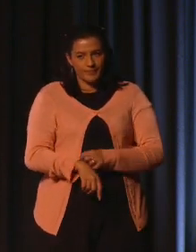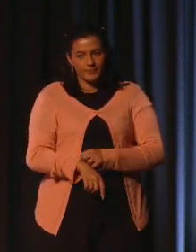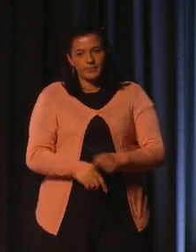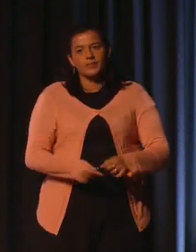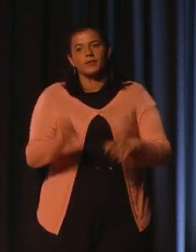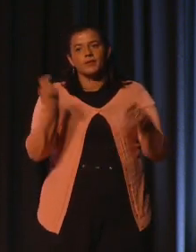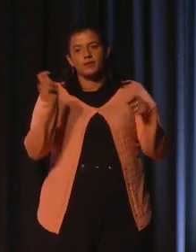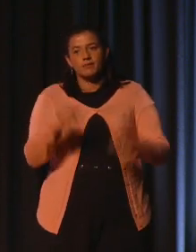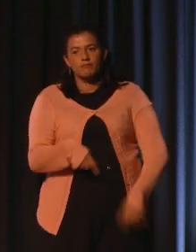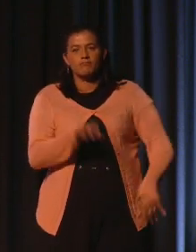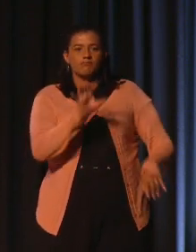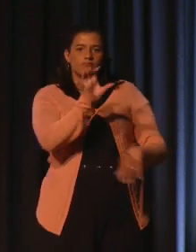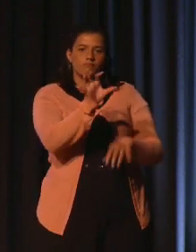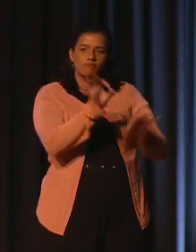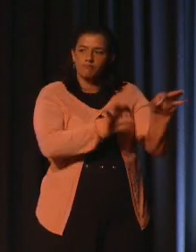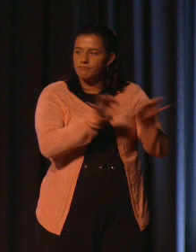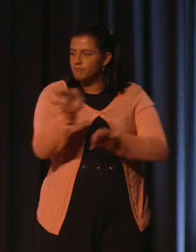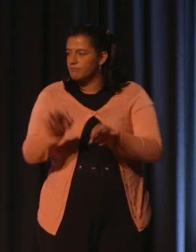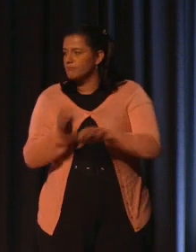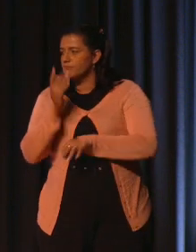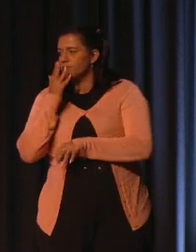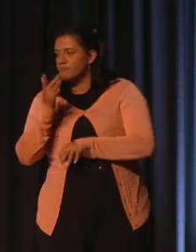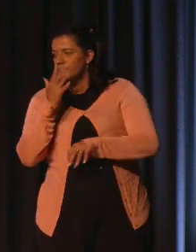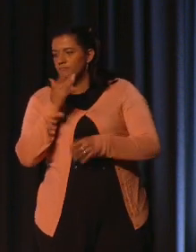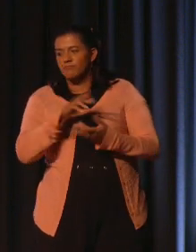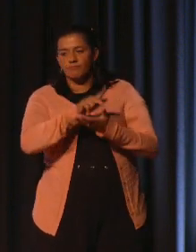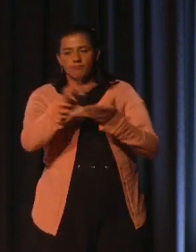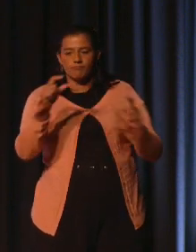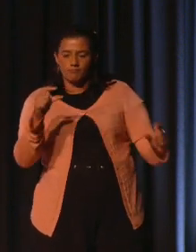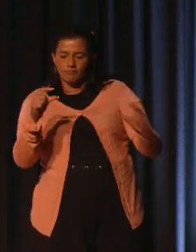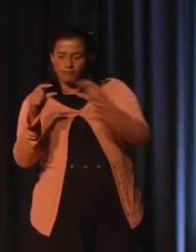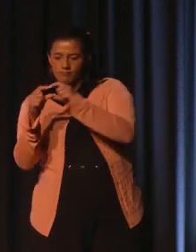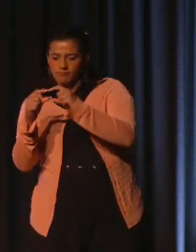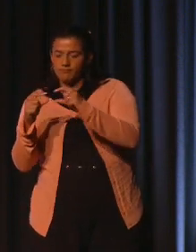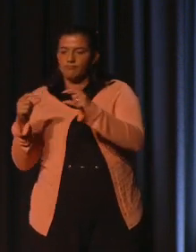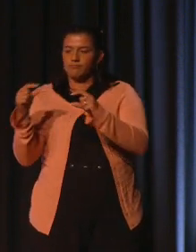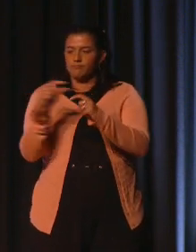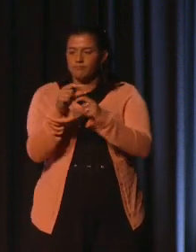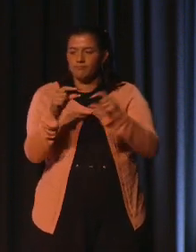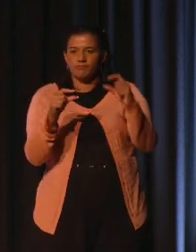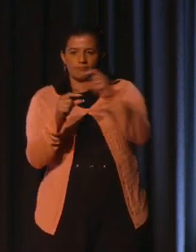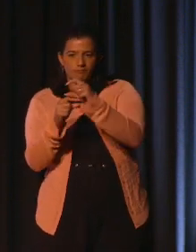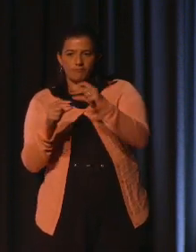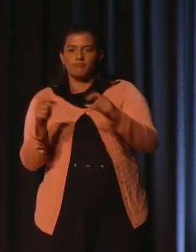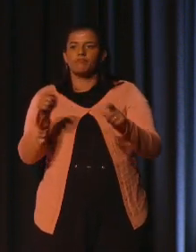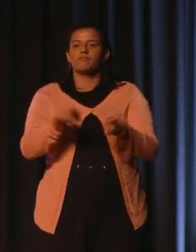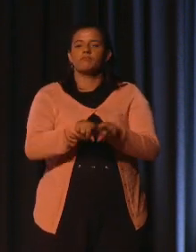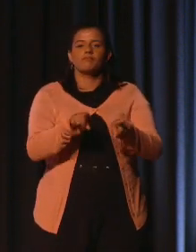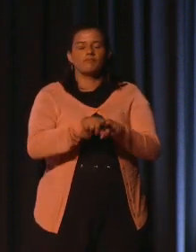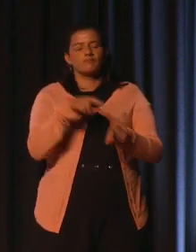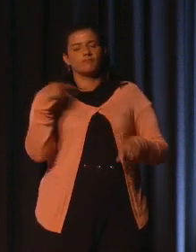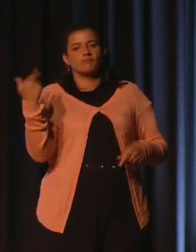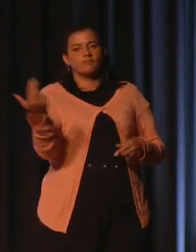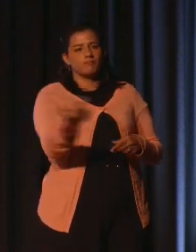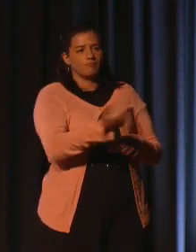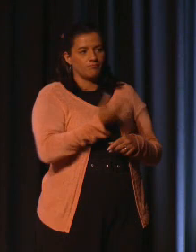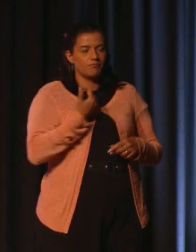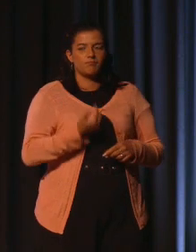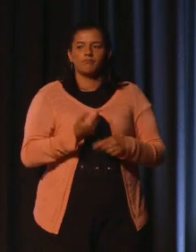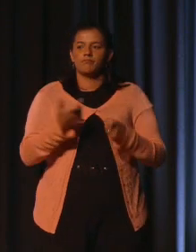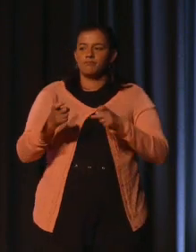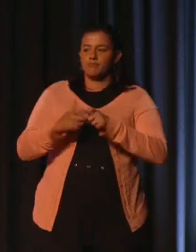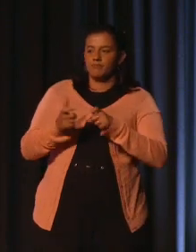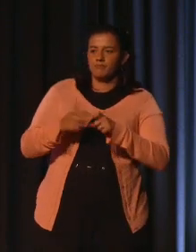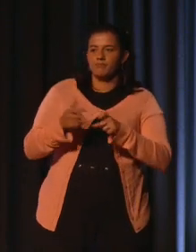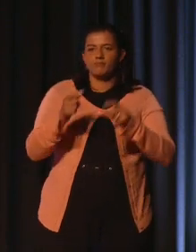E ela tem um formato, uma cor diferente, que ela não vai se encaixar se não for naquele local. E assim somos nós, né? O